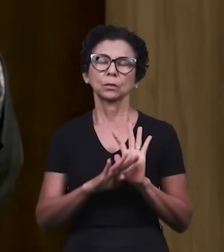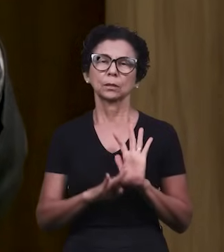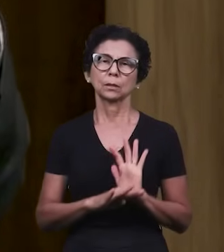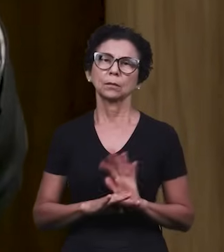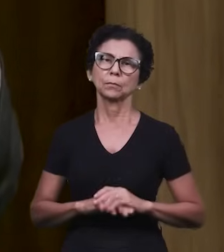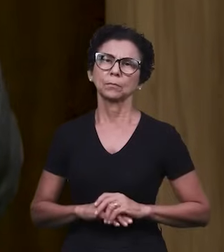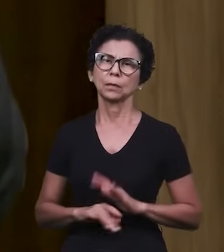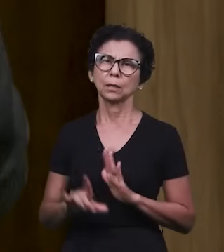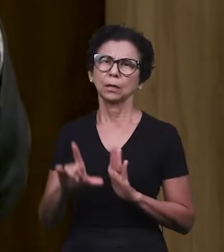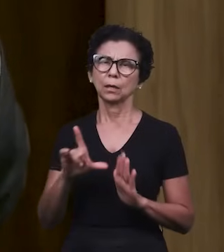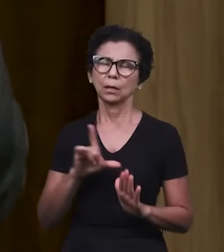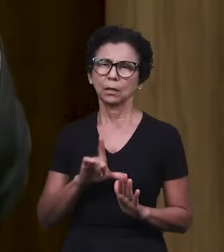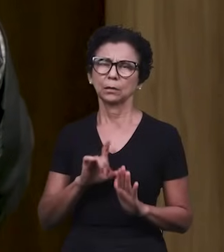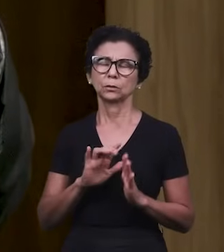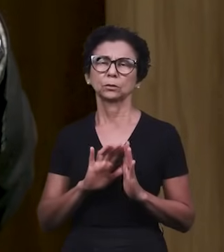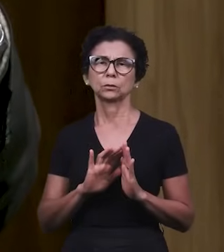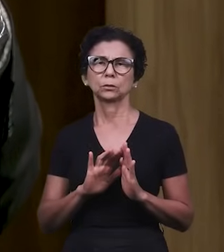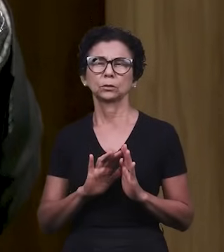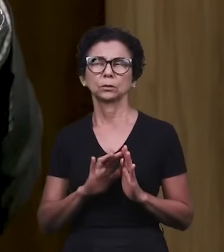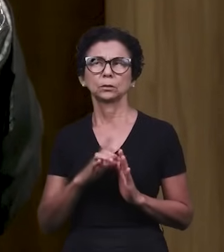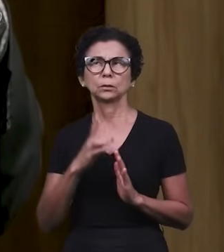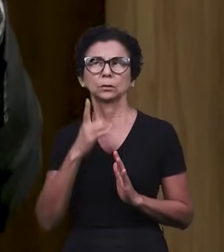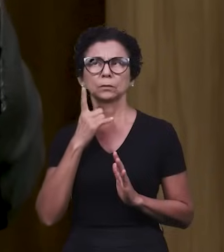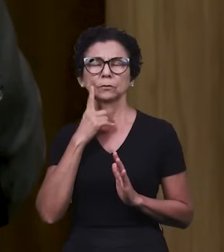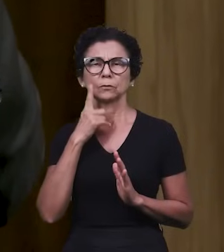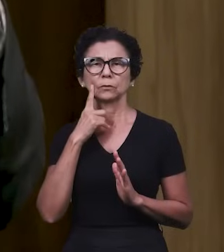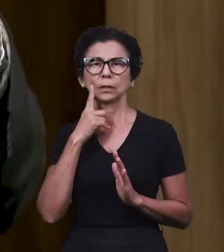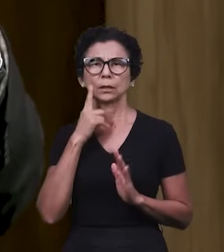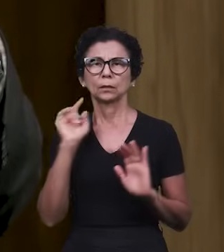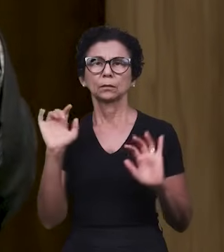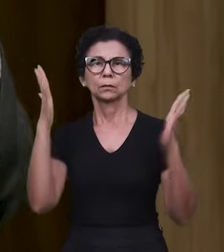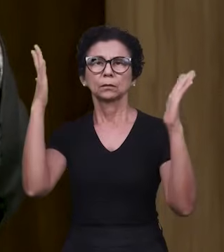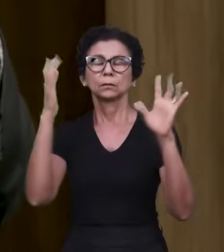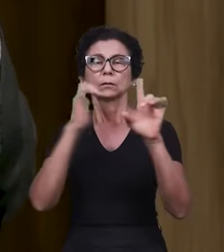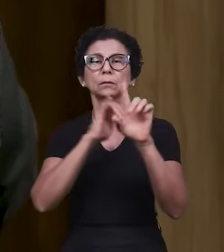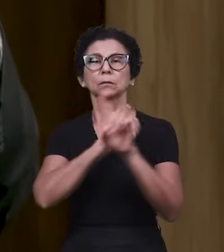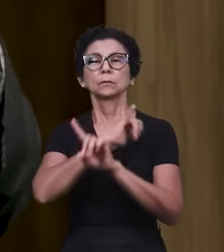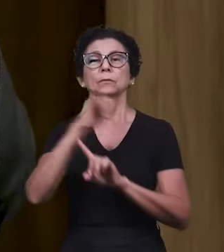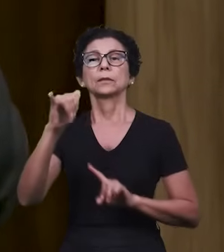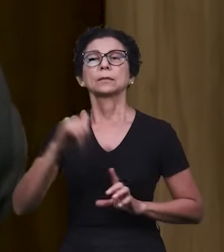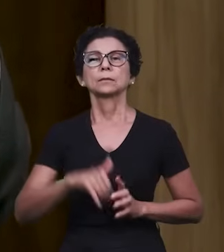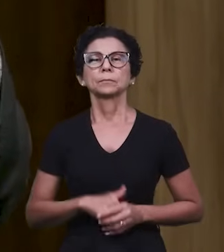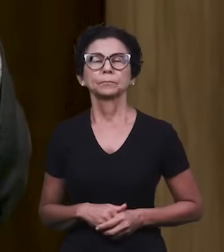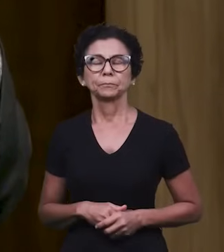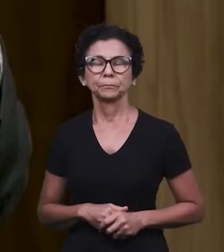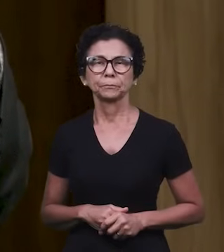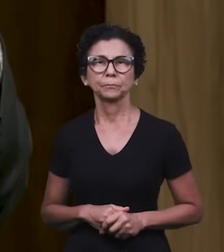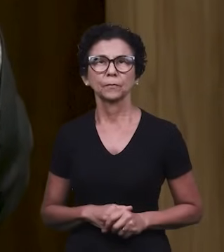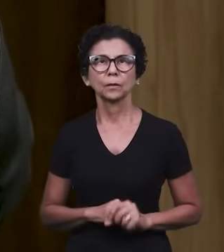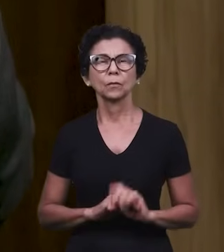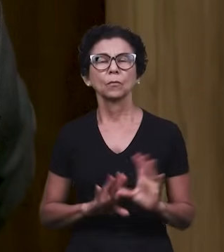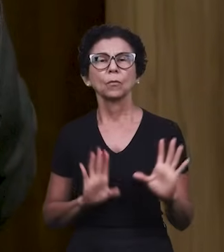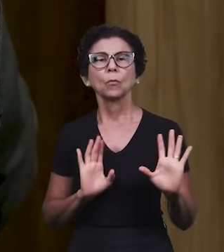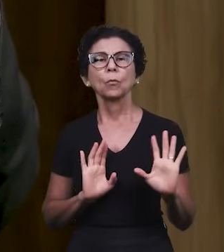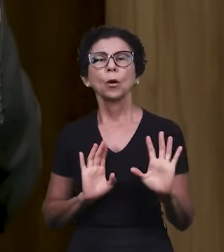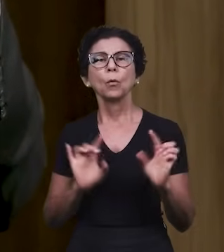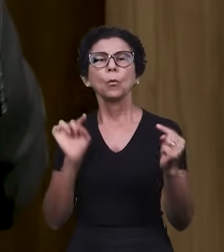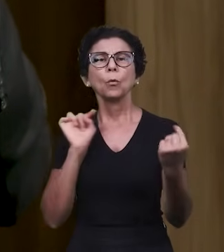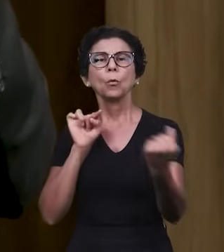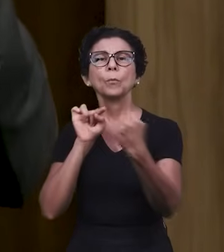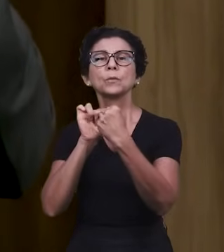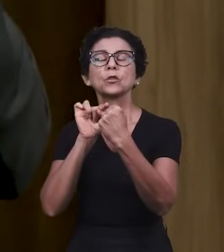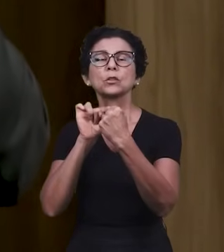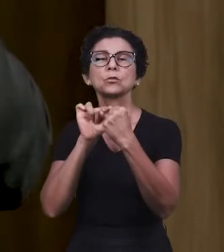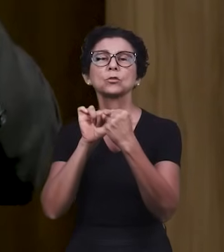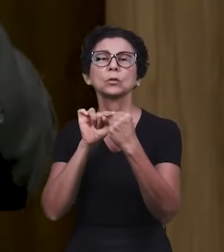possam entender exatamente qual o propósito deste evento? Né?